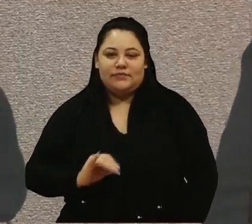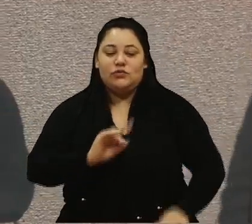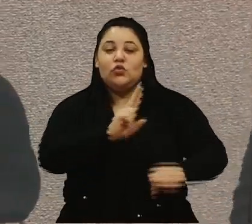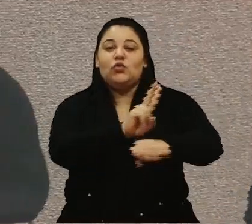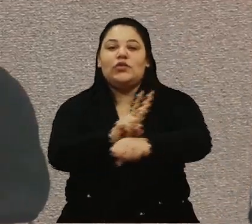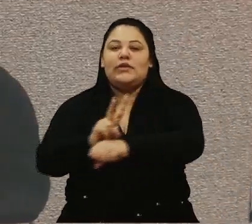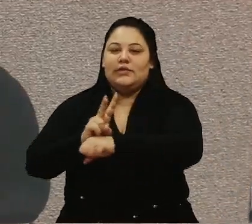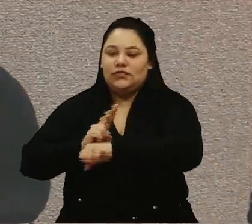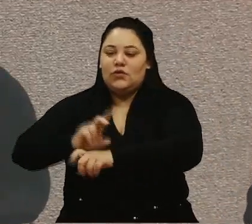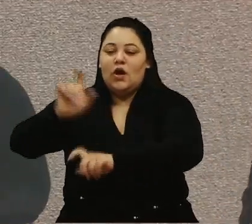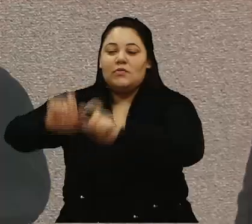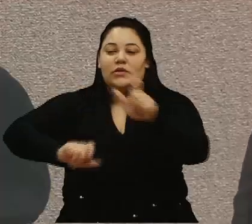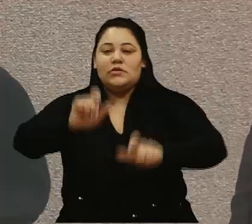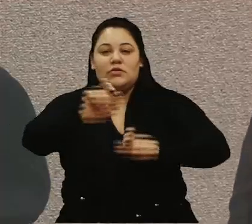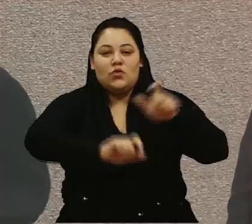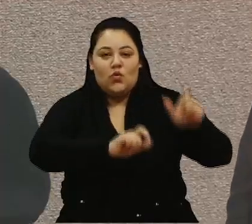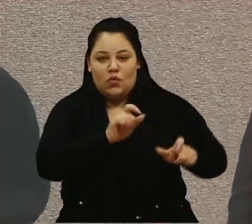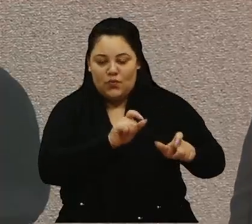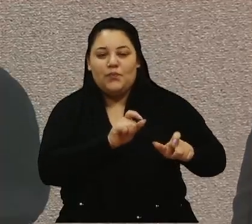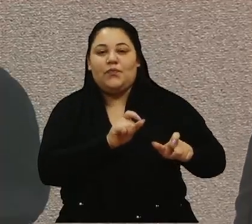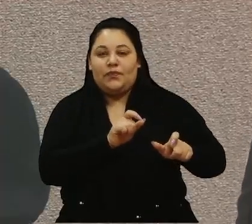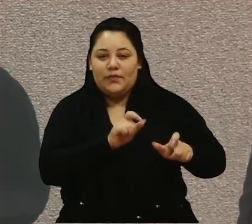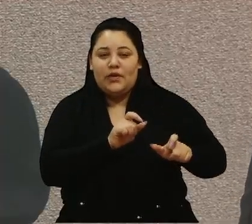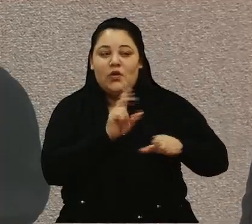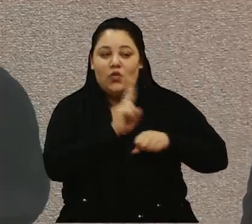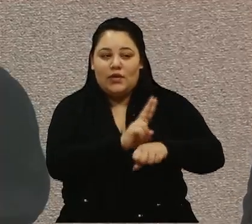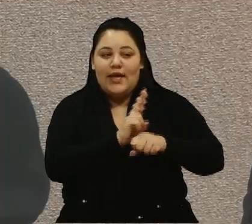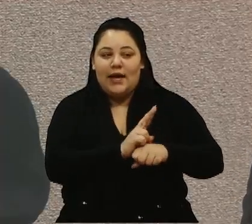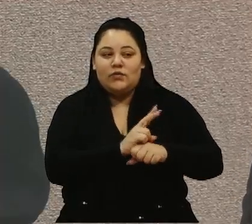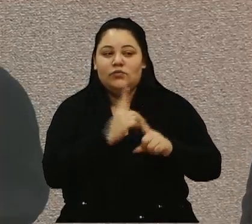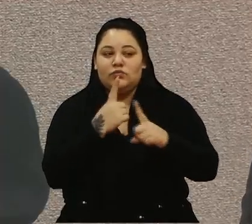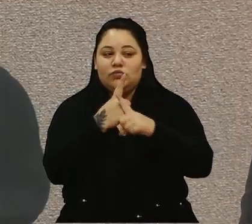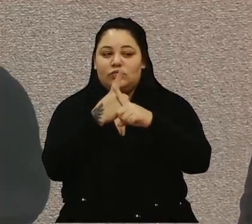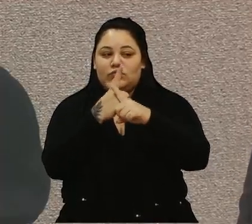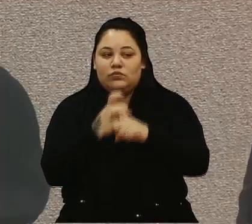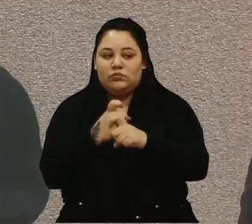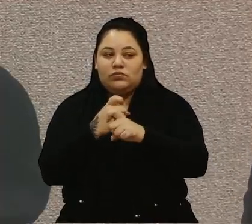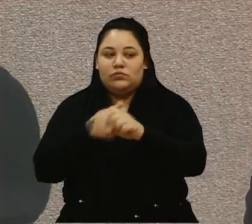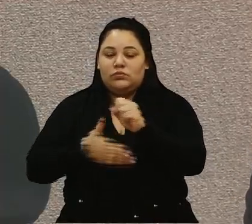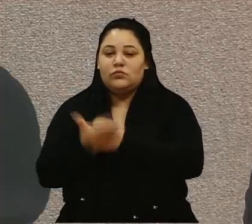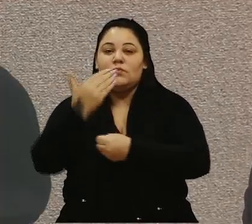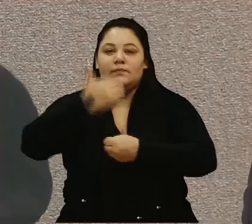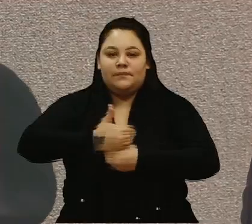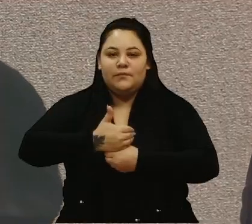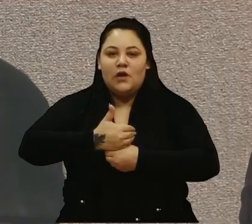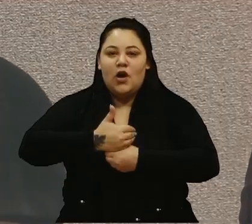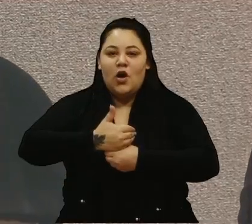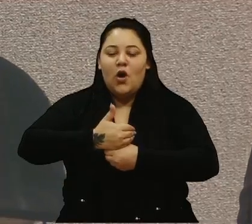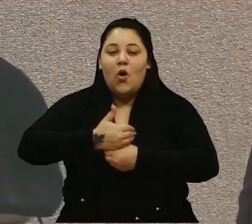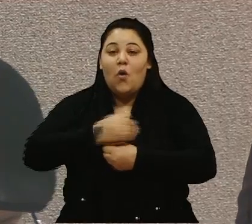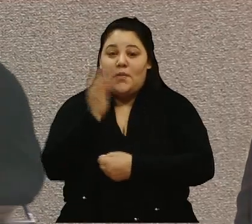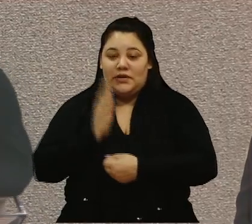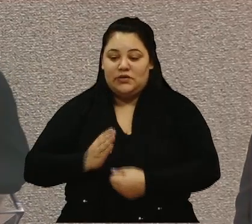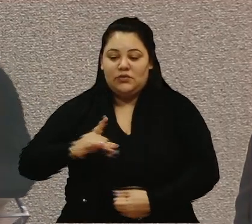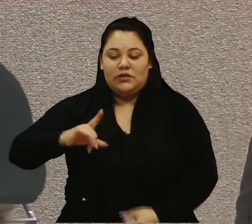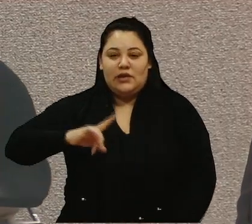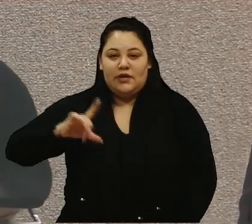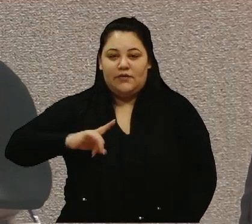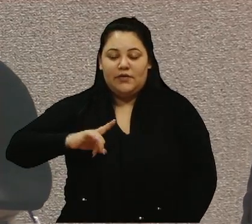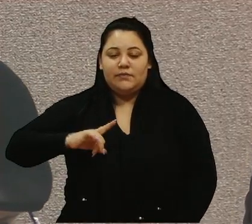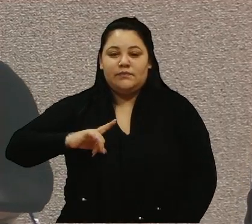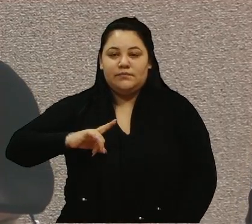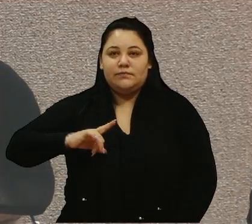aqueles cidadãos italianos do nazifascismo. O Brasil finalmente se posicionou após ter sido